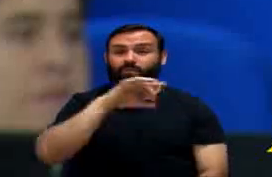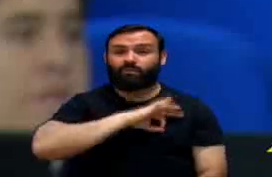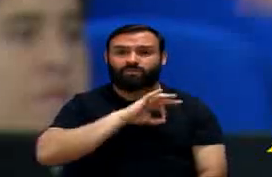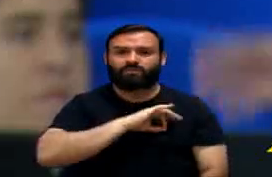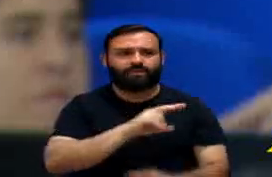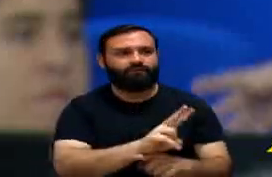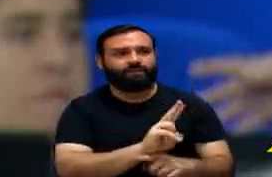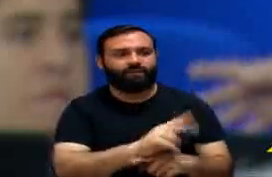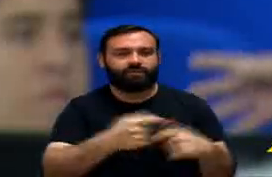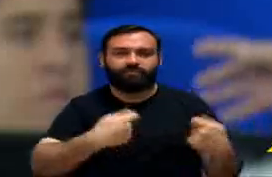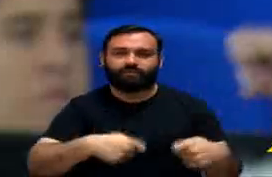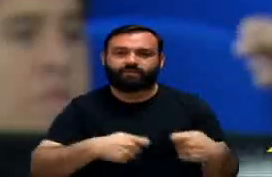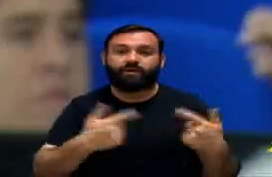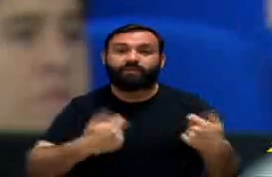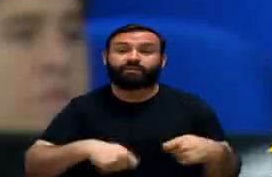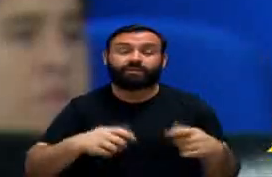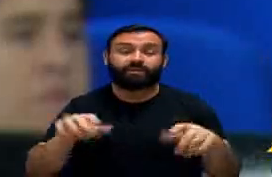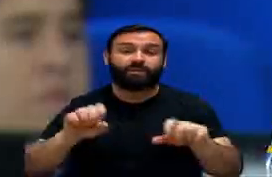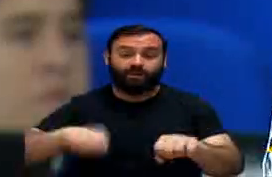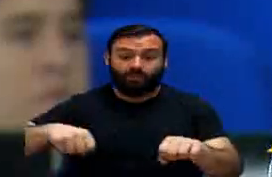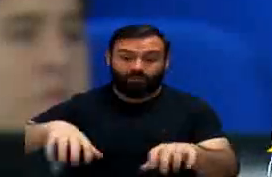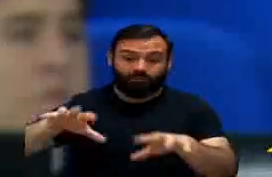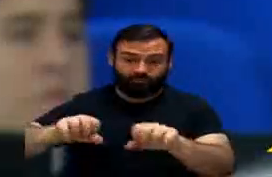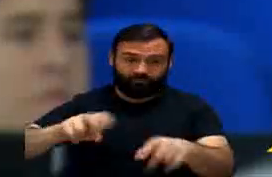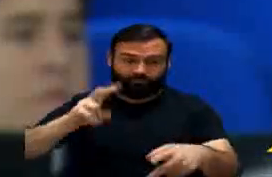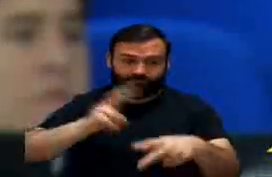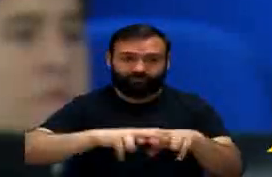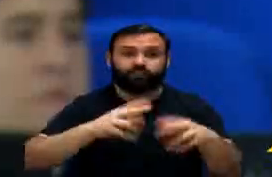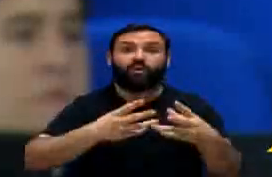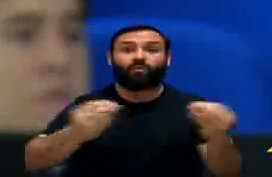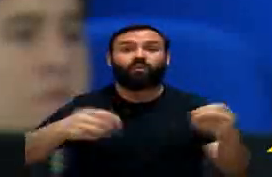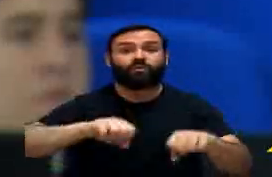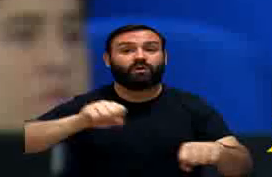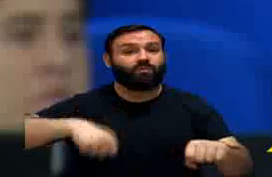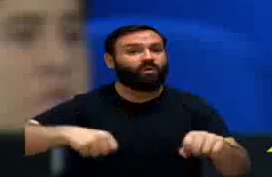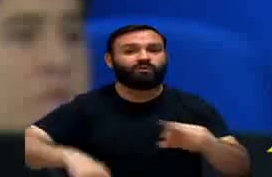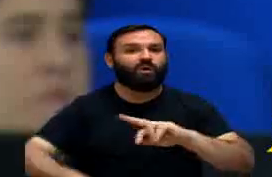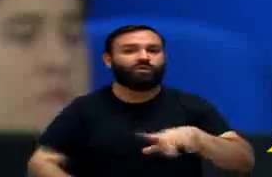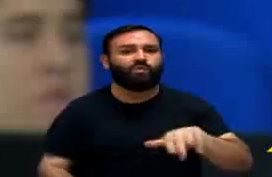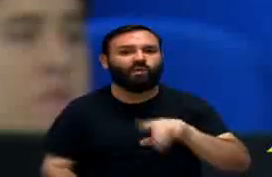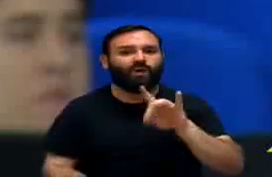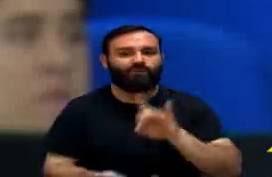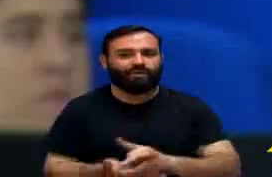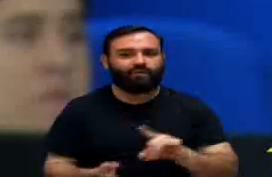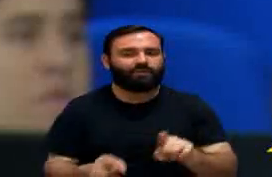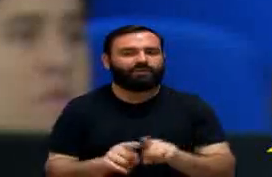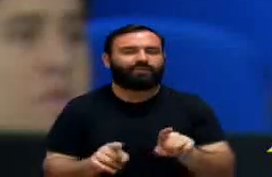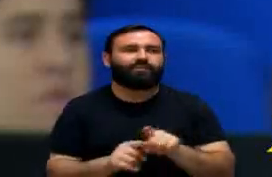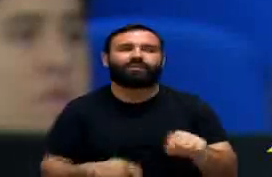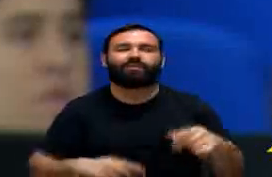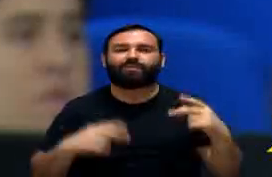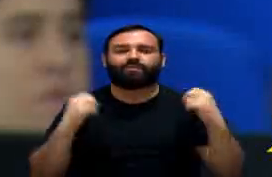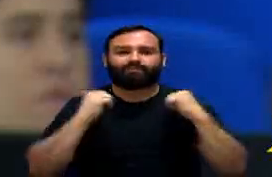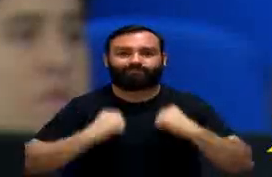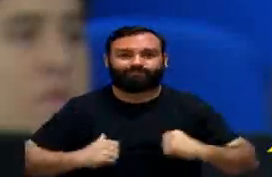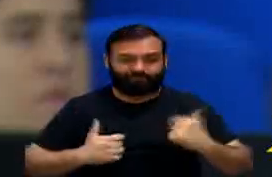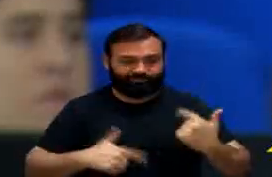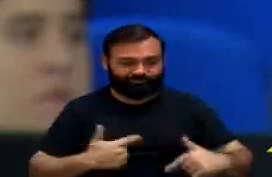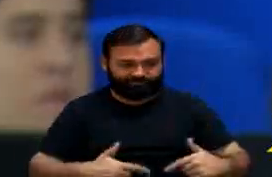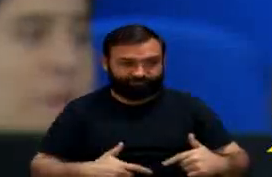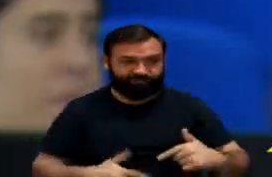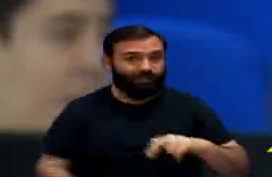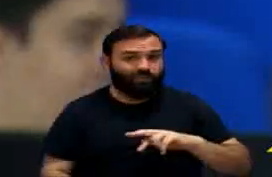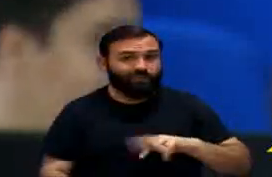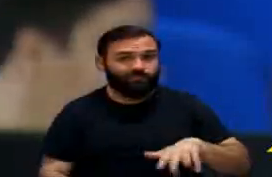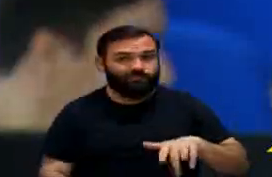fiscalização tem que aprender a moto boa parte dessas motos não são oficiais e não são os motoboys que estão trabalhando que fazem